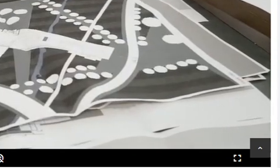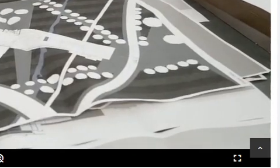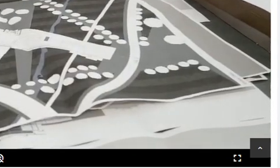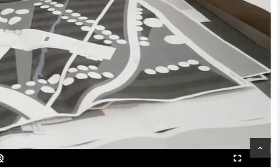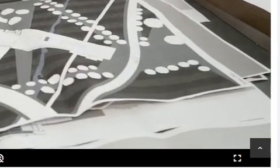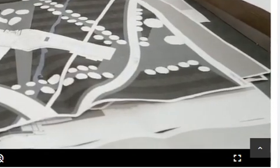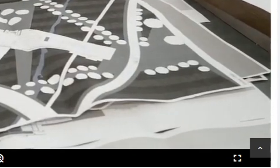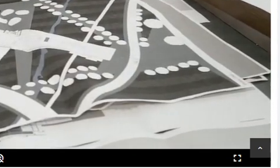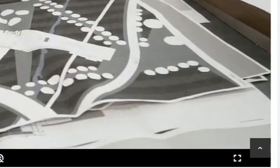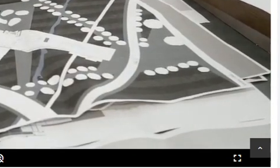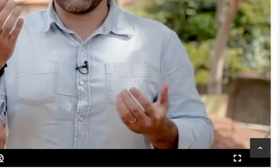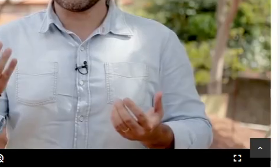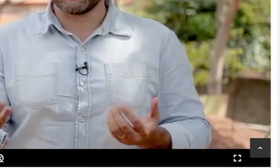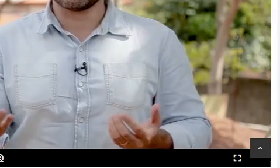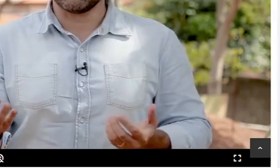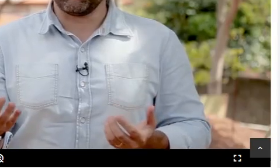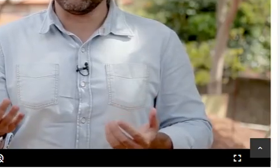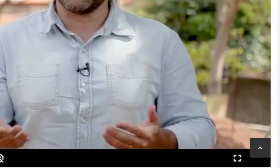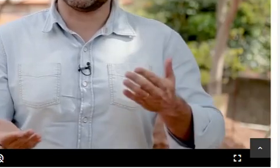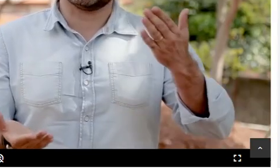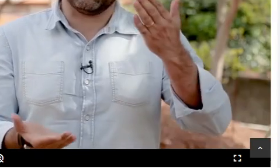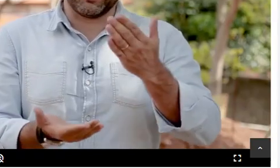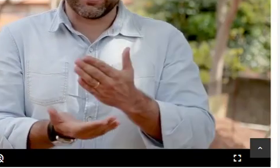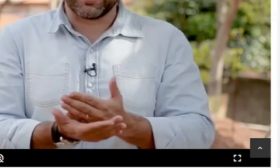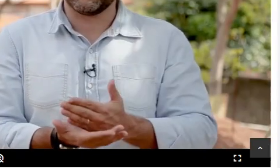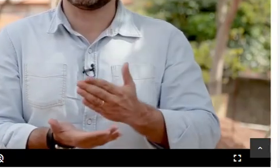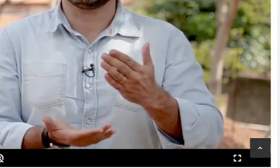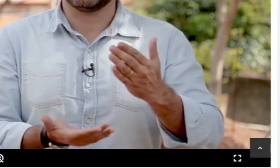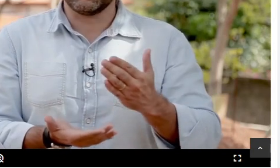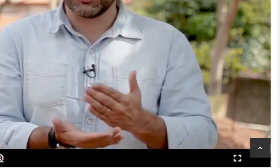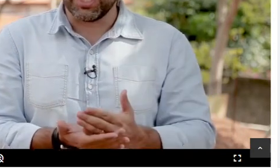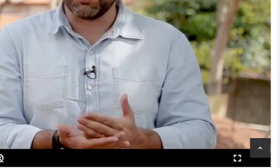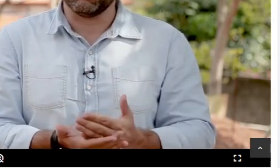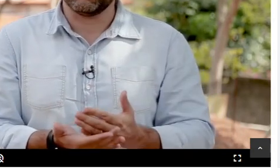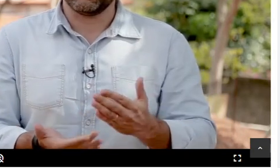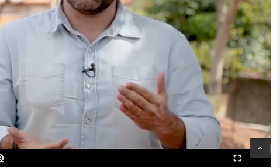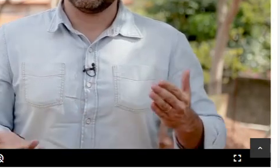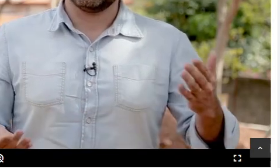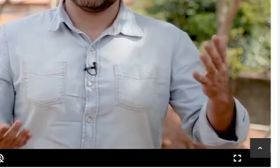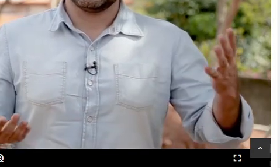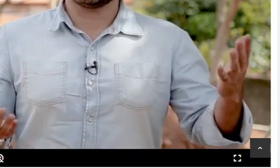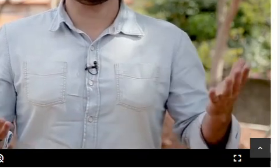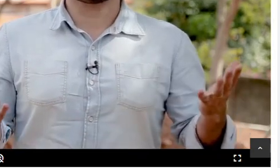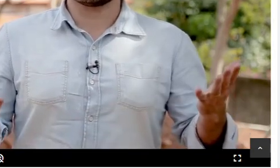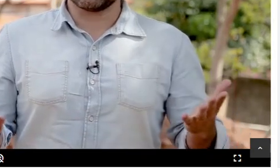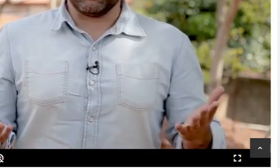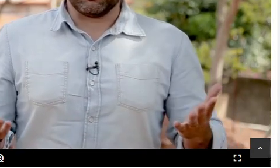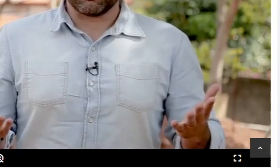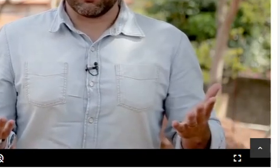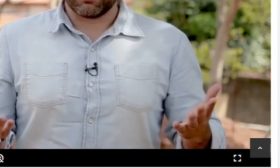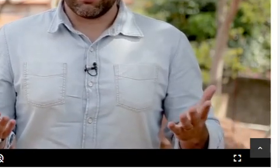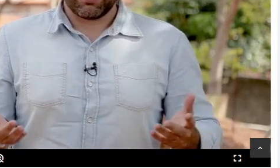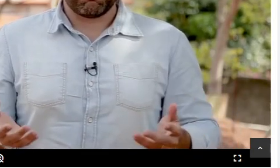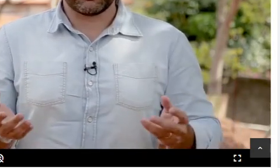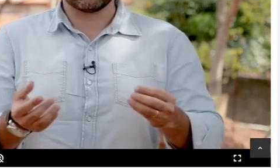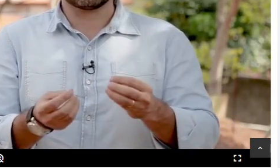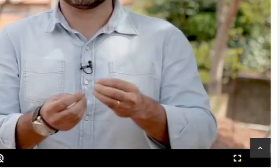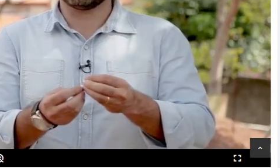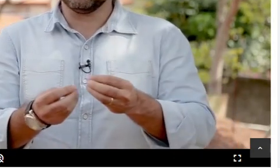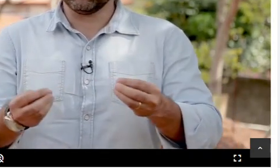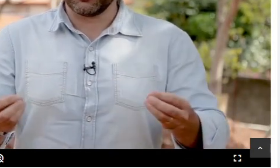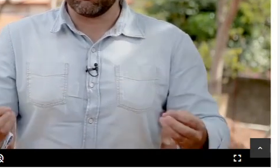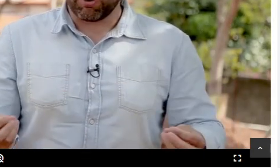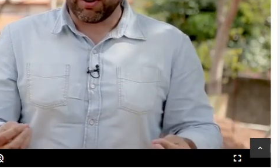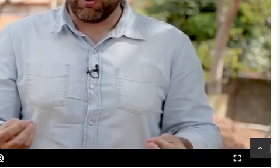do valor final da construção. É essencial a integração arquiteto, engenheiro e todos os projetistas, para